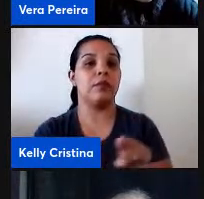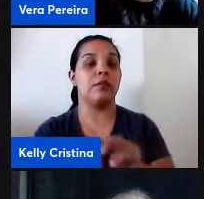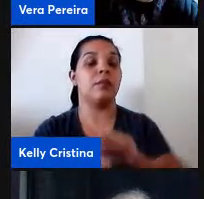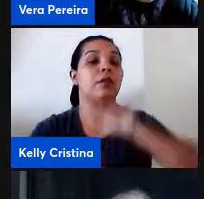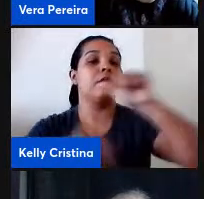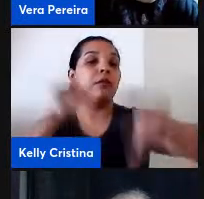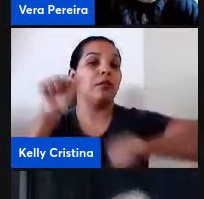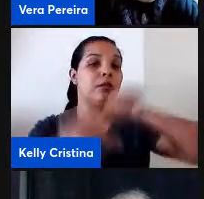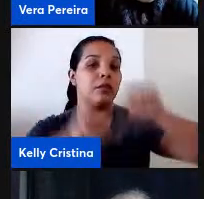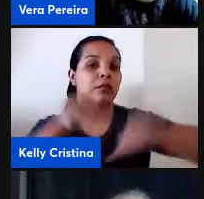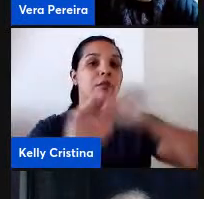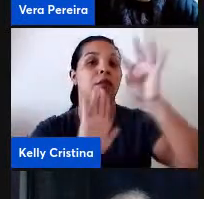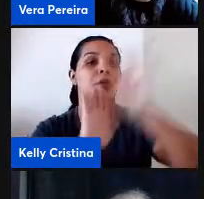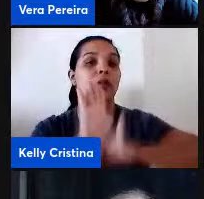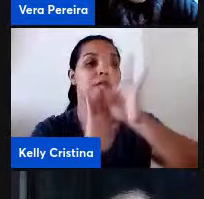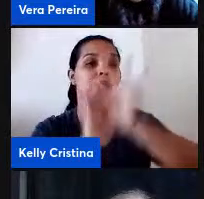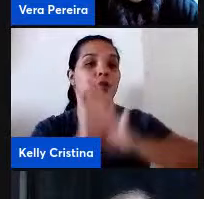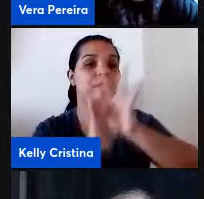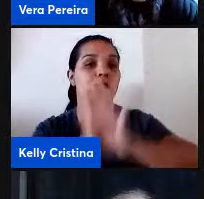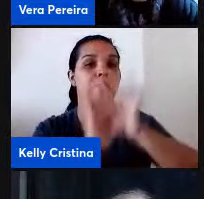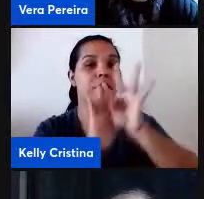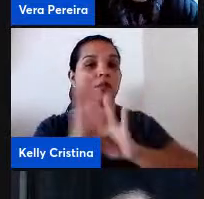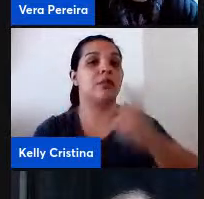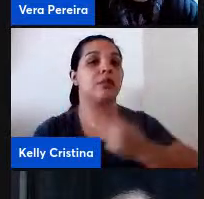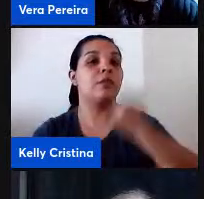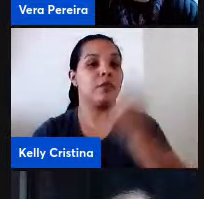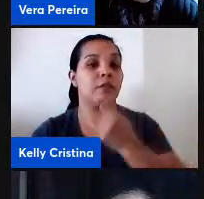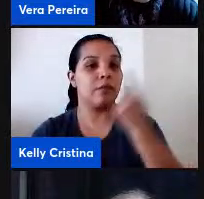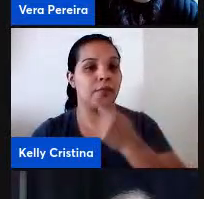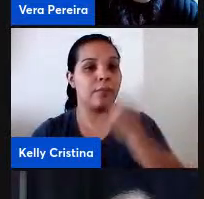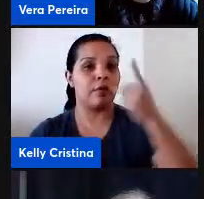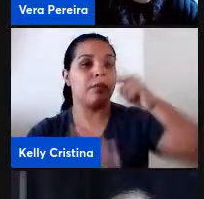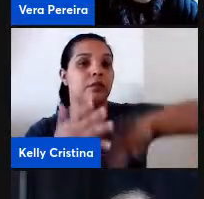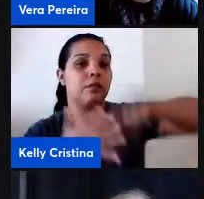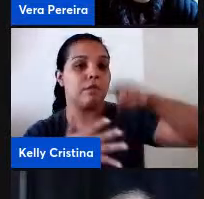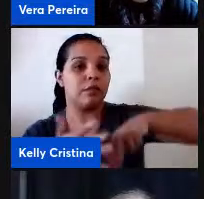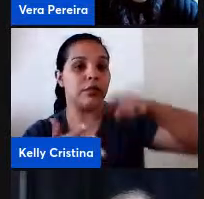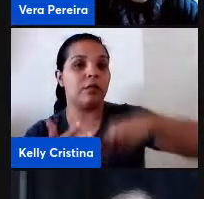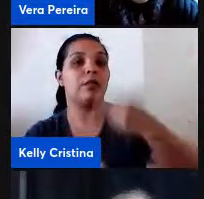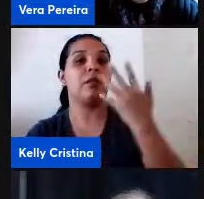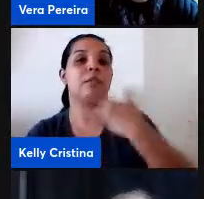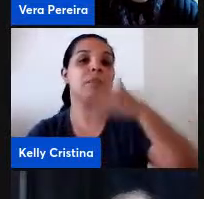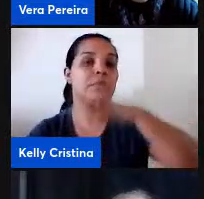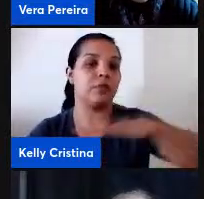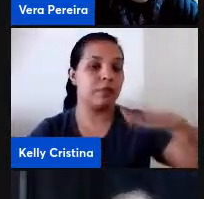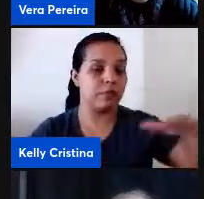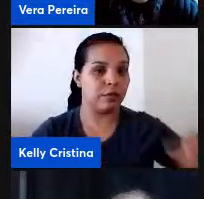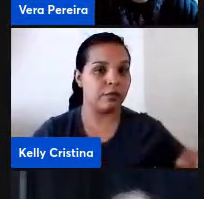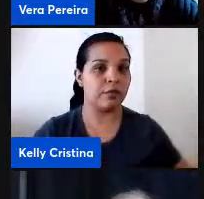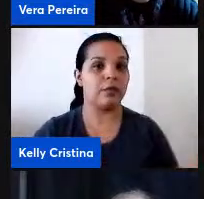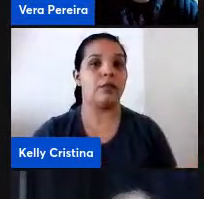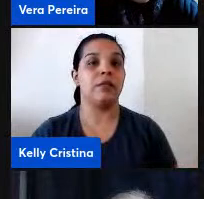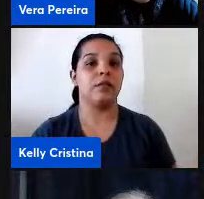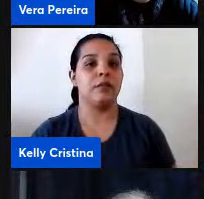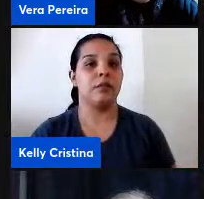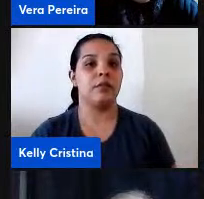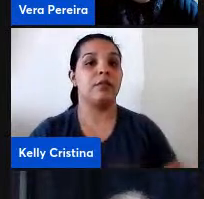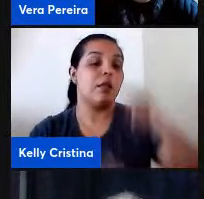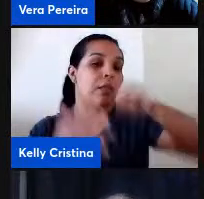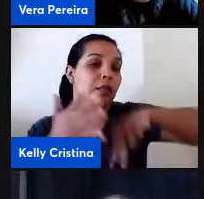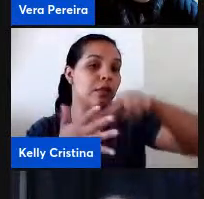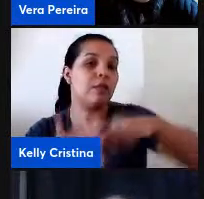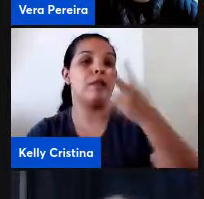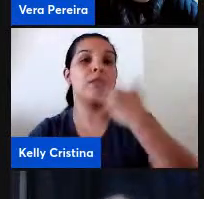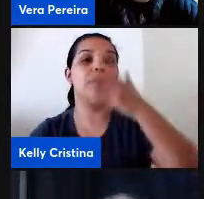transformar textos em falas e ler para as crianças. Ler para as crianças